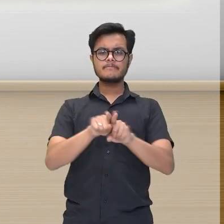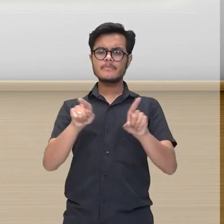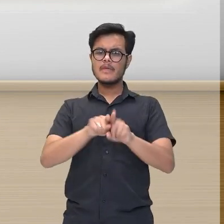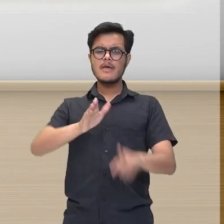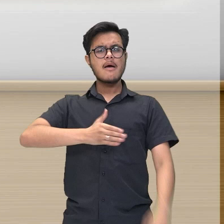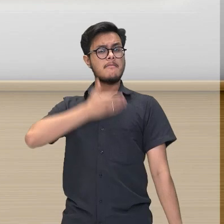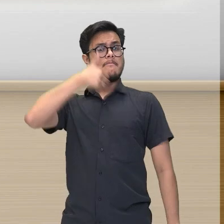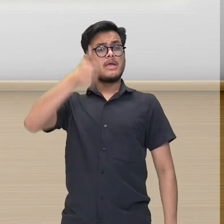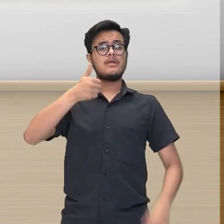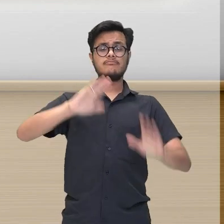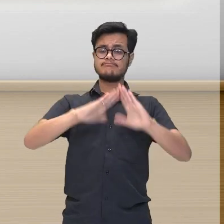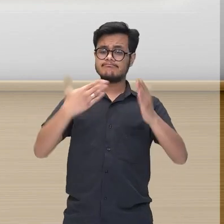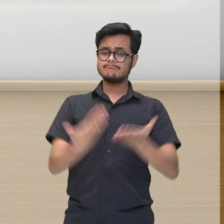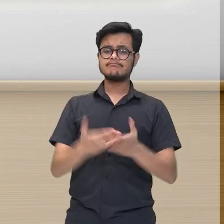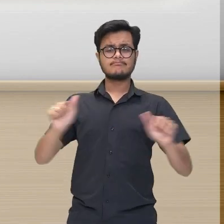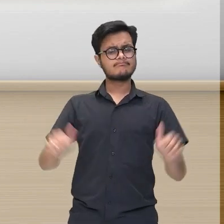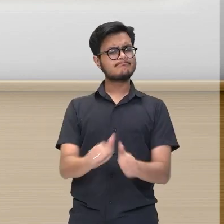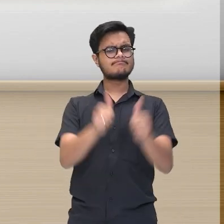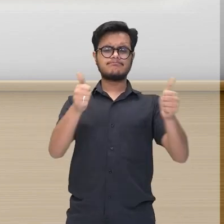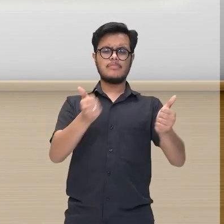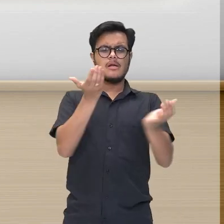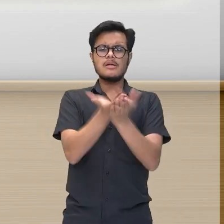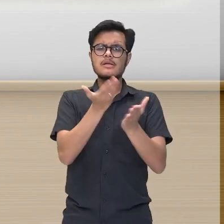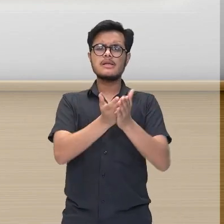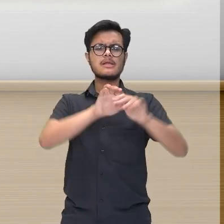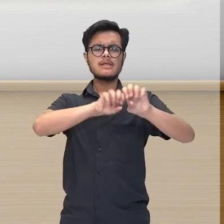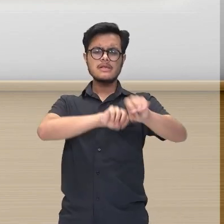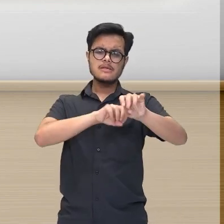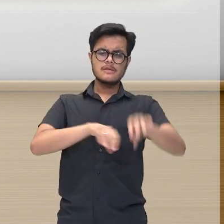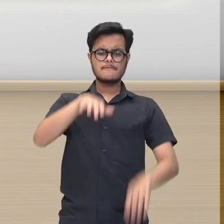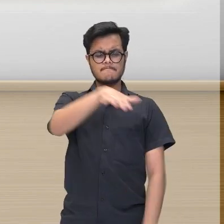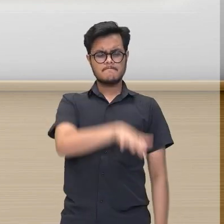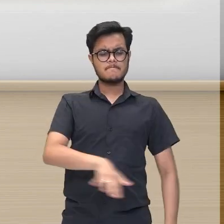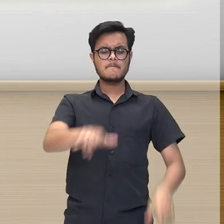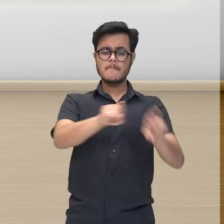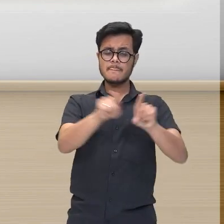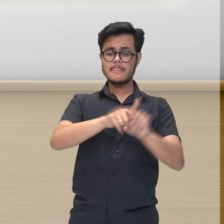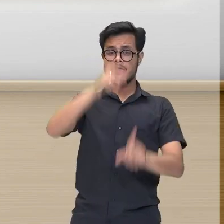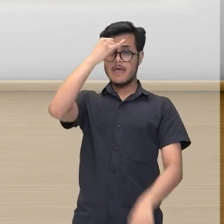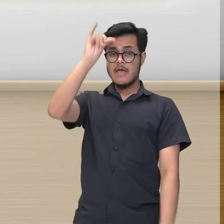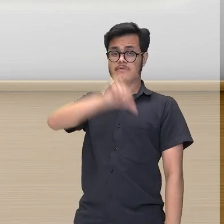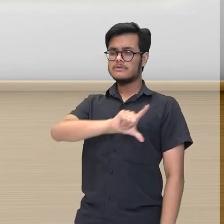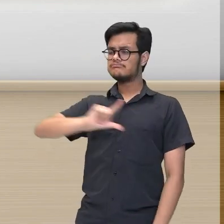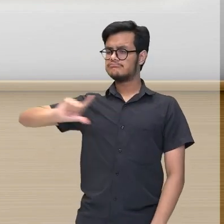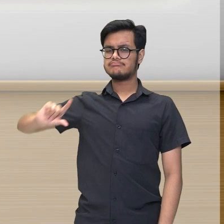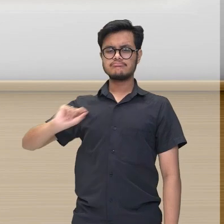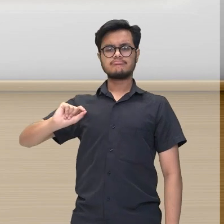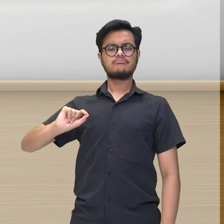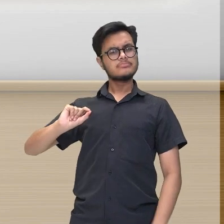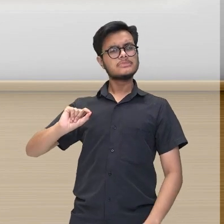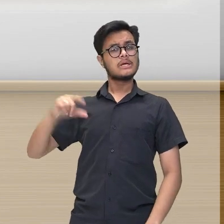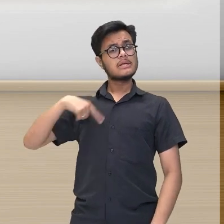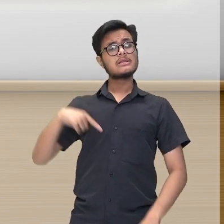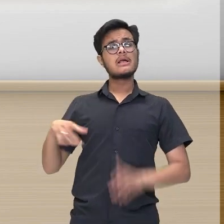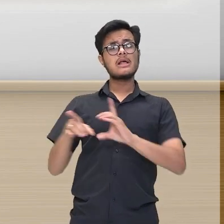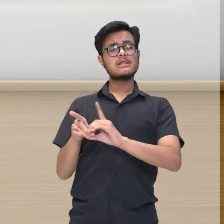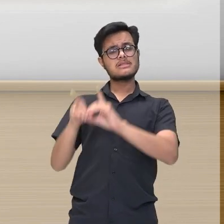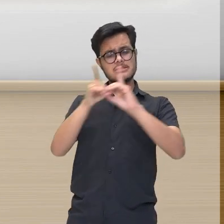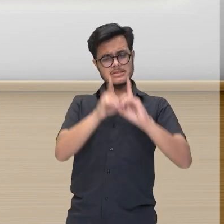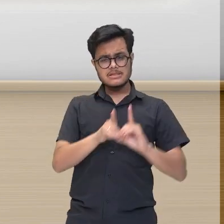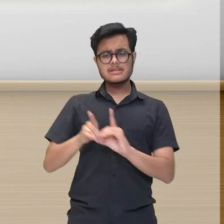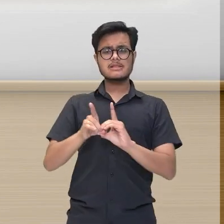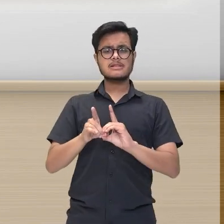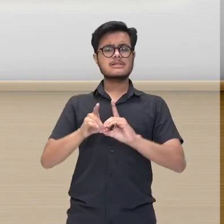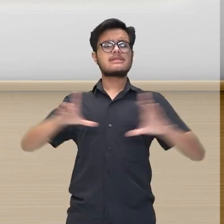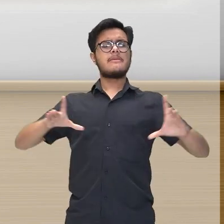para a melhoria da qualidade de ensino, tá? Para a redução do abandono escolar, por meio de ações democráticas que visem ao exercício